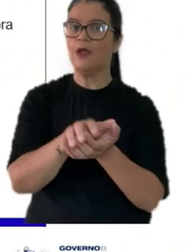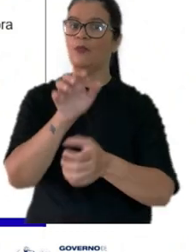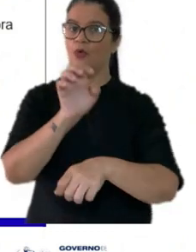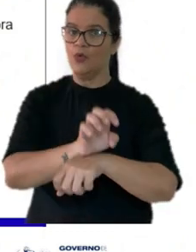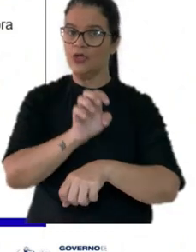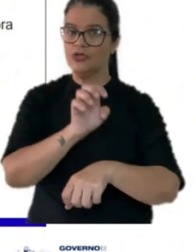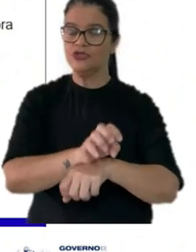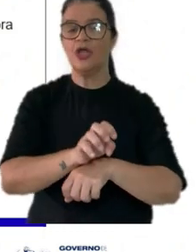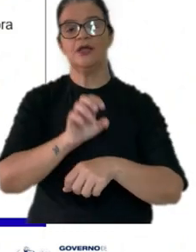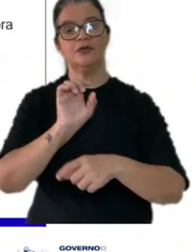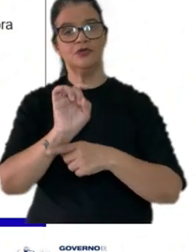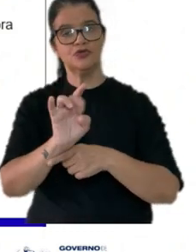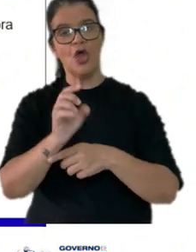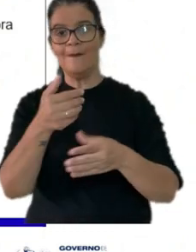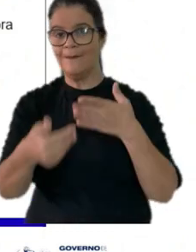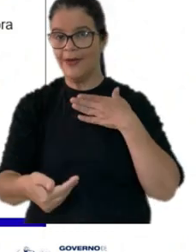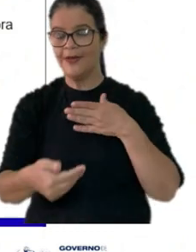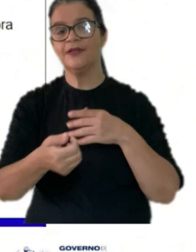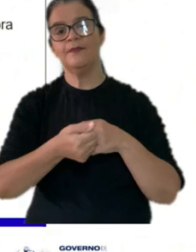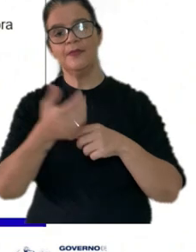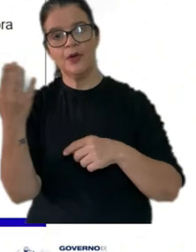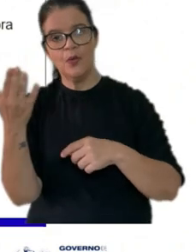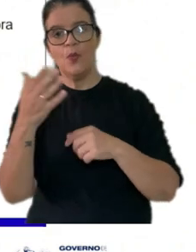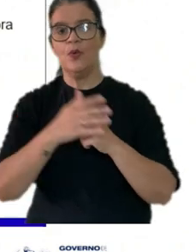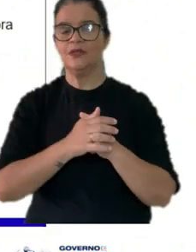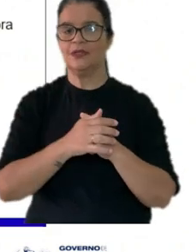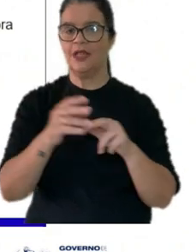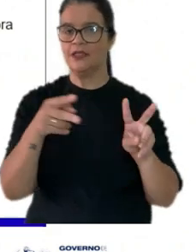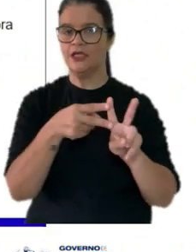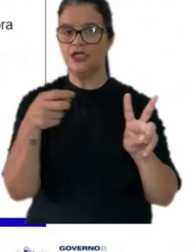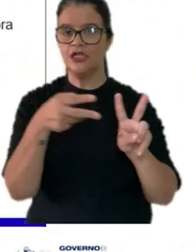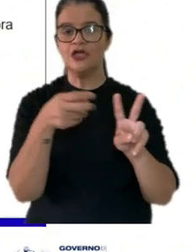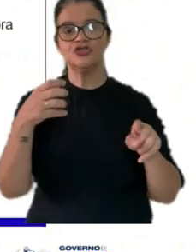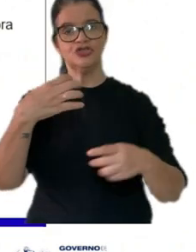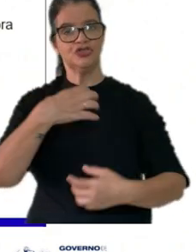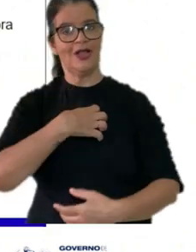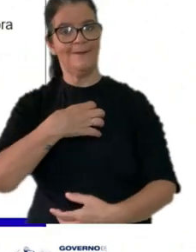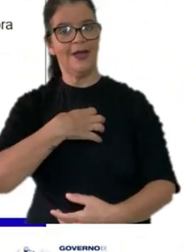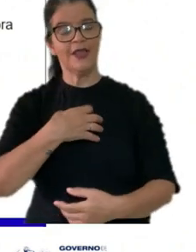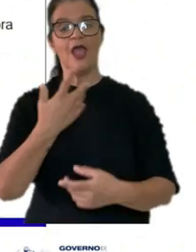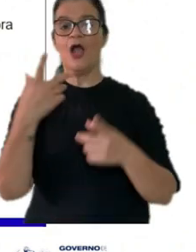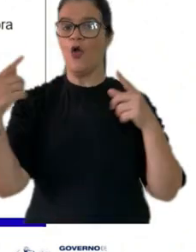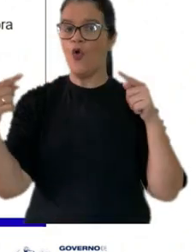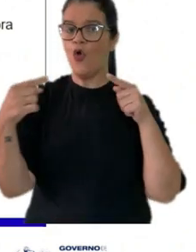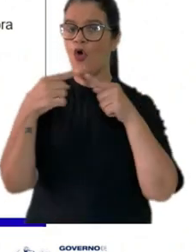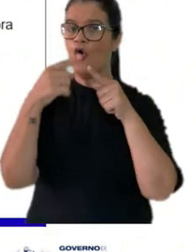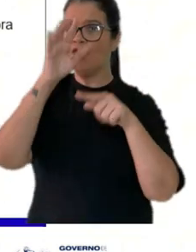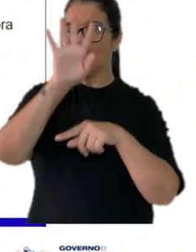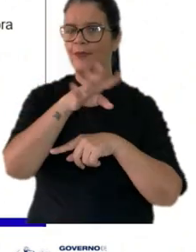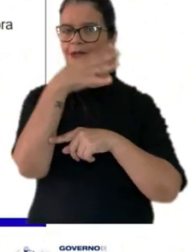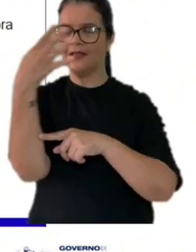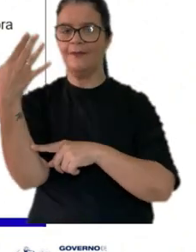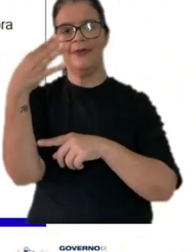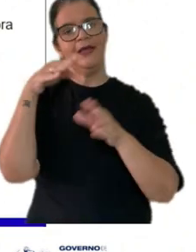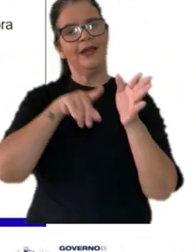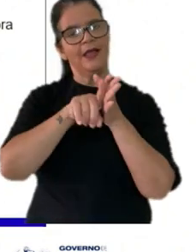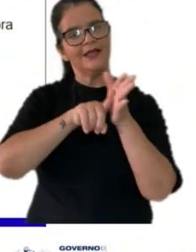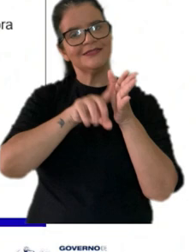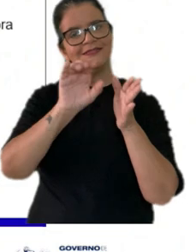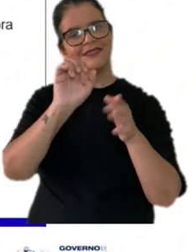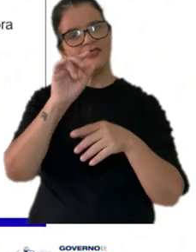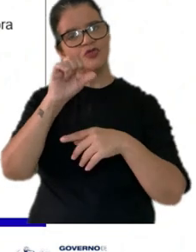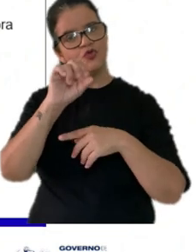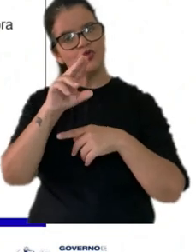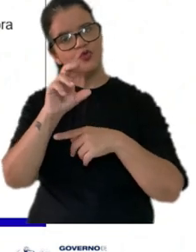apenas para a quantidade de indígenas na Bahia conforme a tabela do censo né e também a